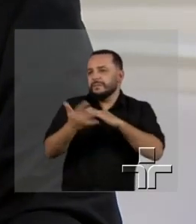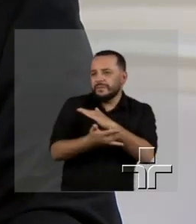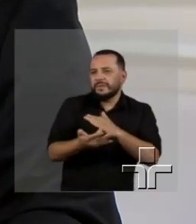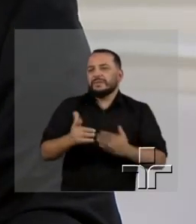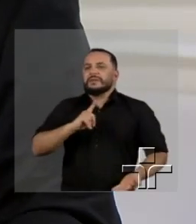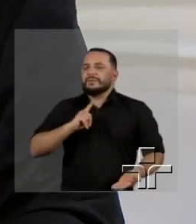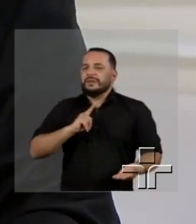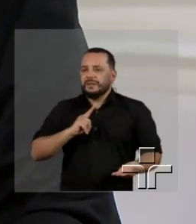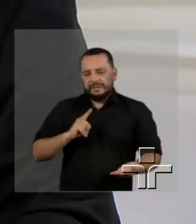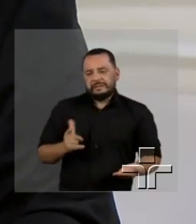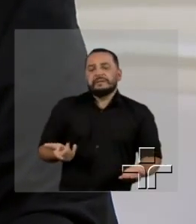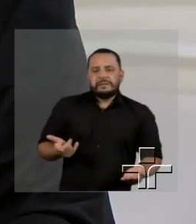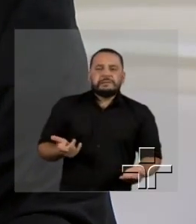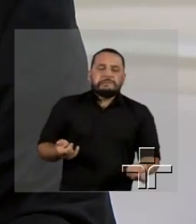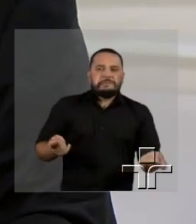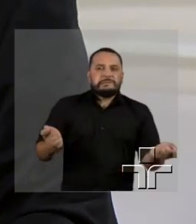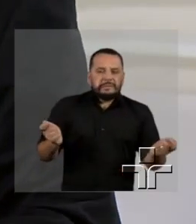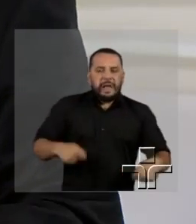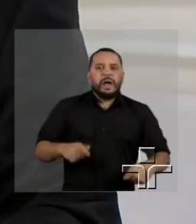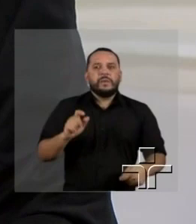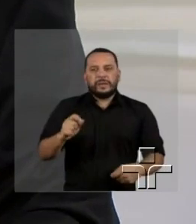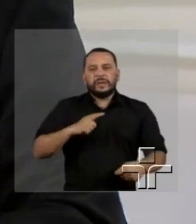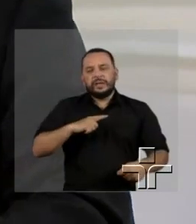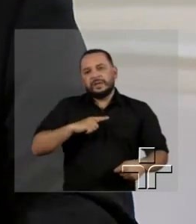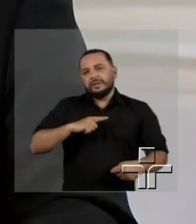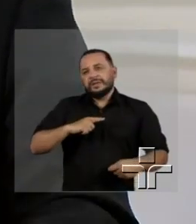nunca parei para analisar a visão desse pessoal, né?